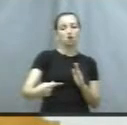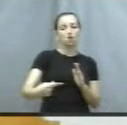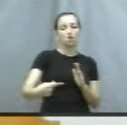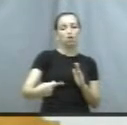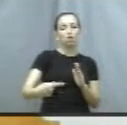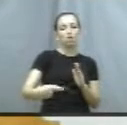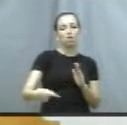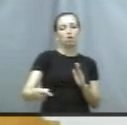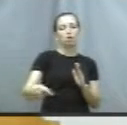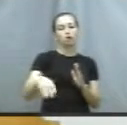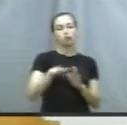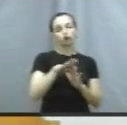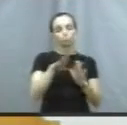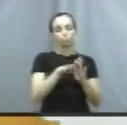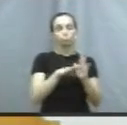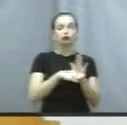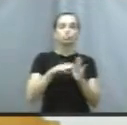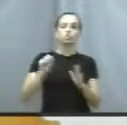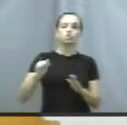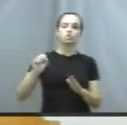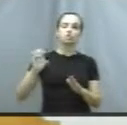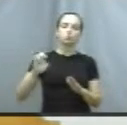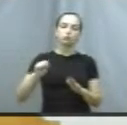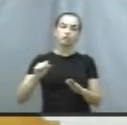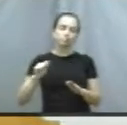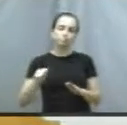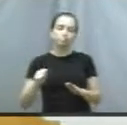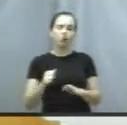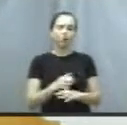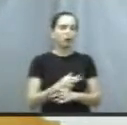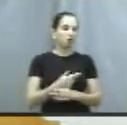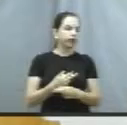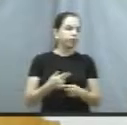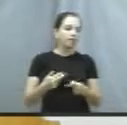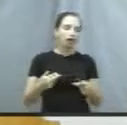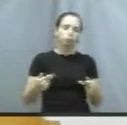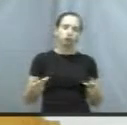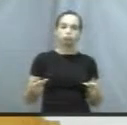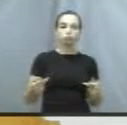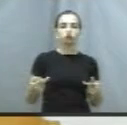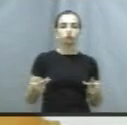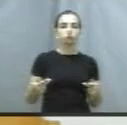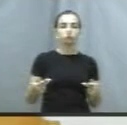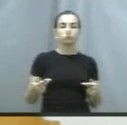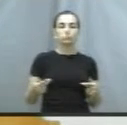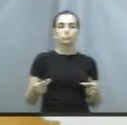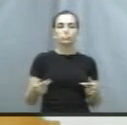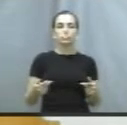os dados lá do CESA. E é evidente que uma série de fatores acabam